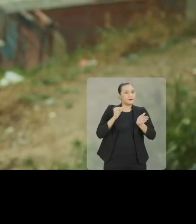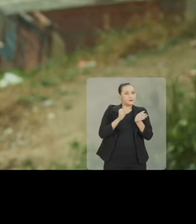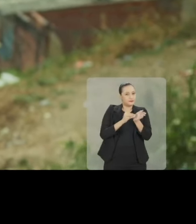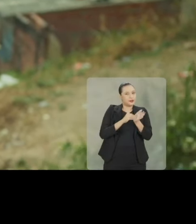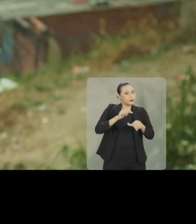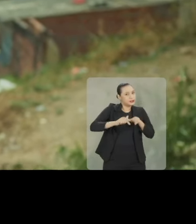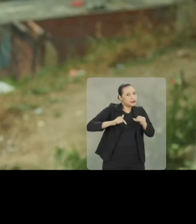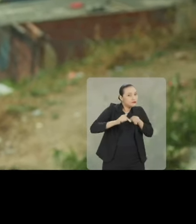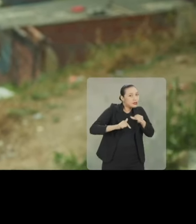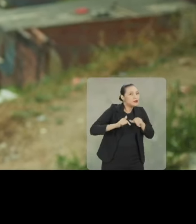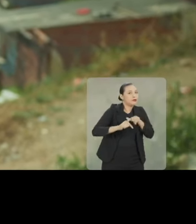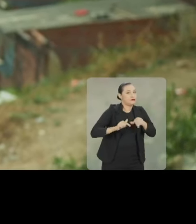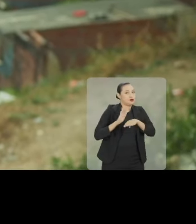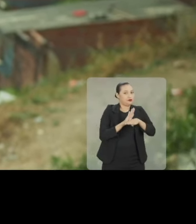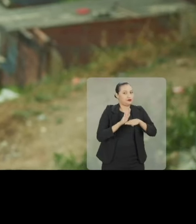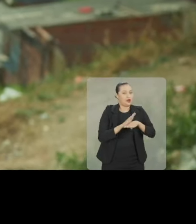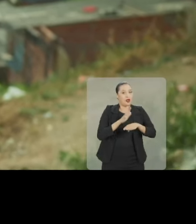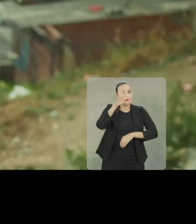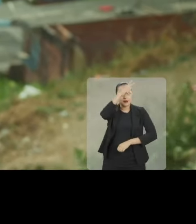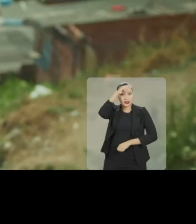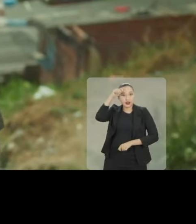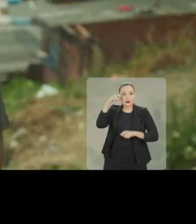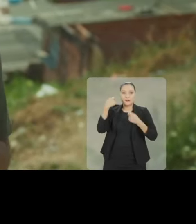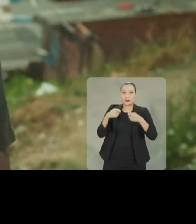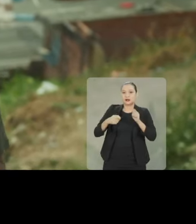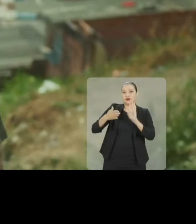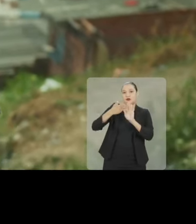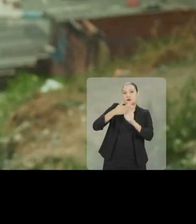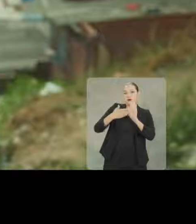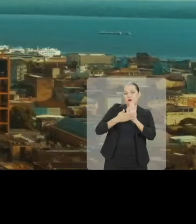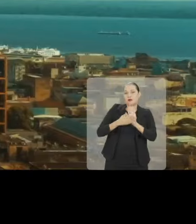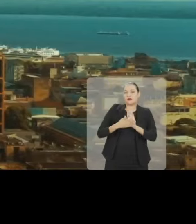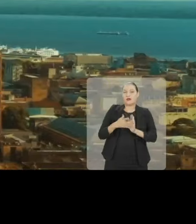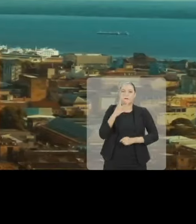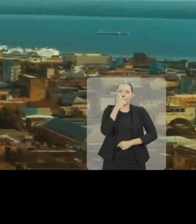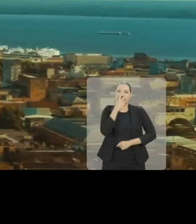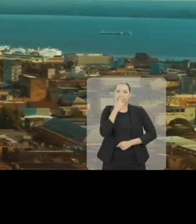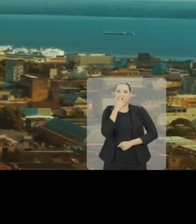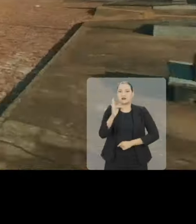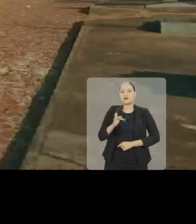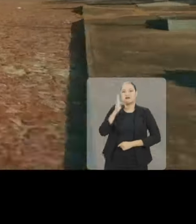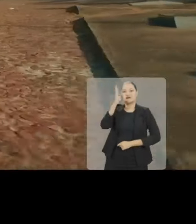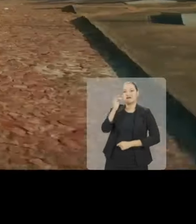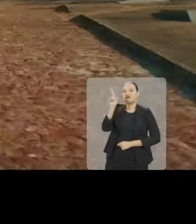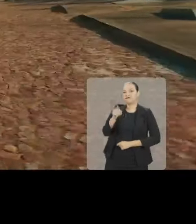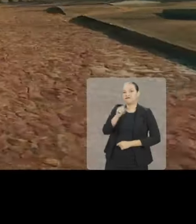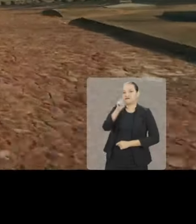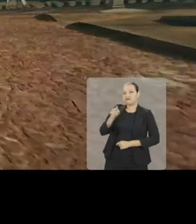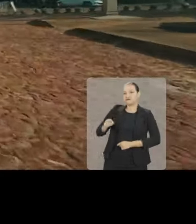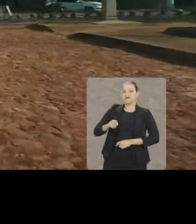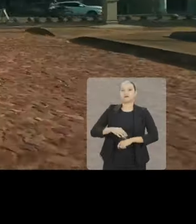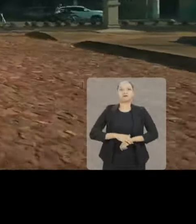ações que resolvam os nossos problemas. Manaus precisa de soluções, mas parece estar adiando o seu futuro.